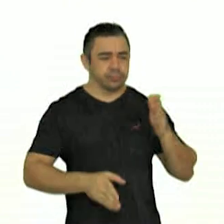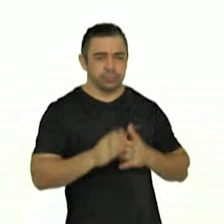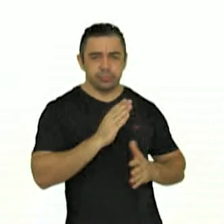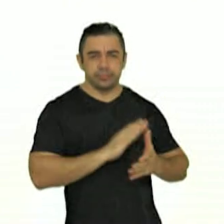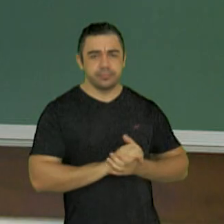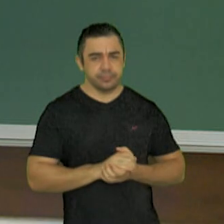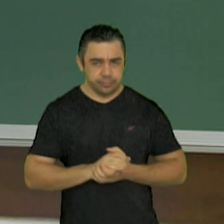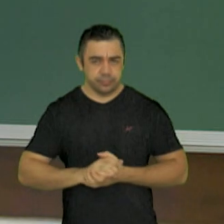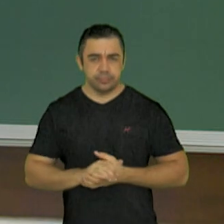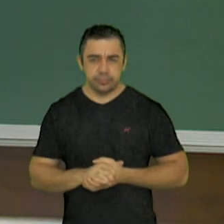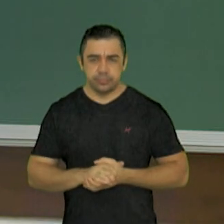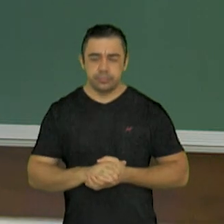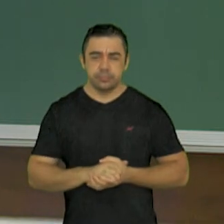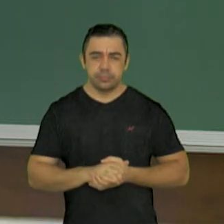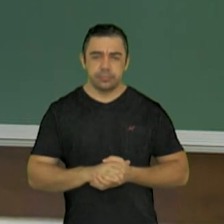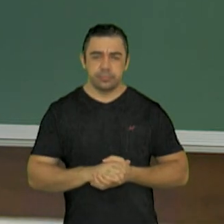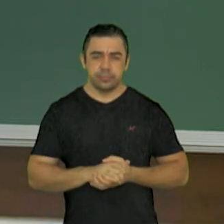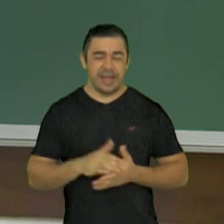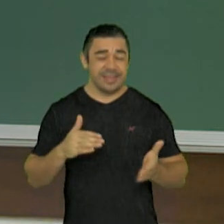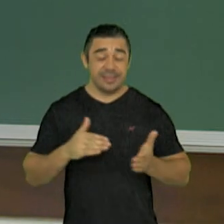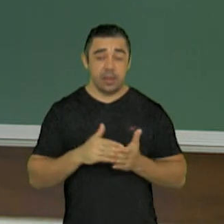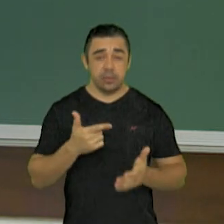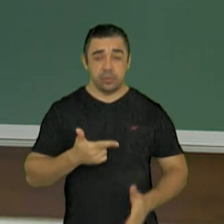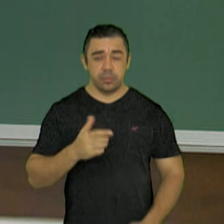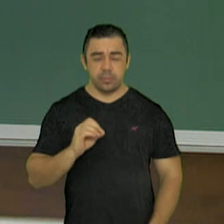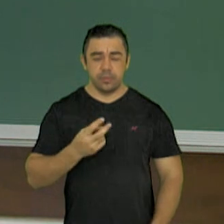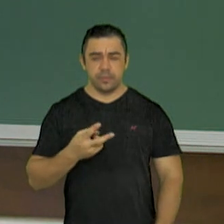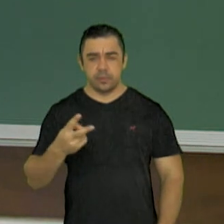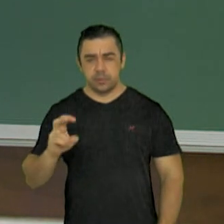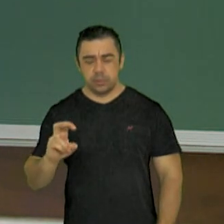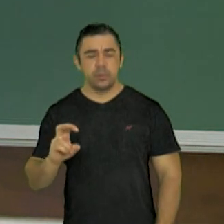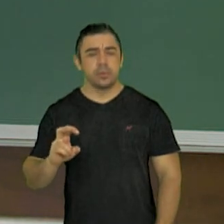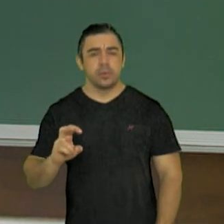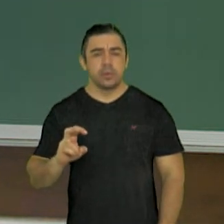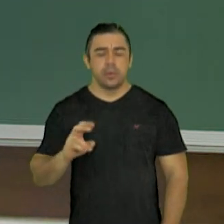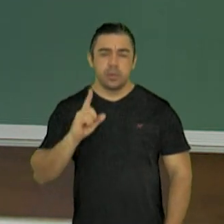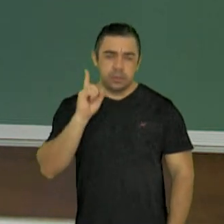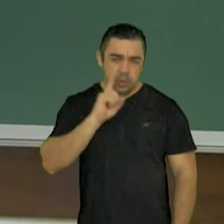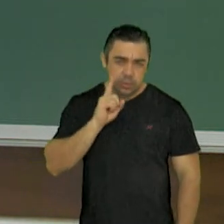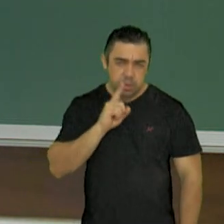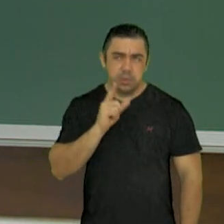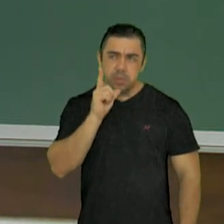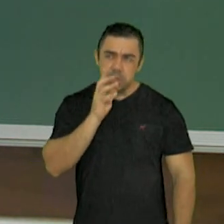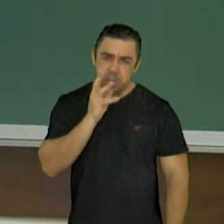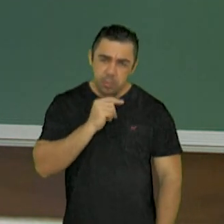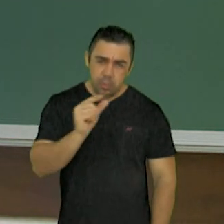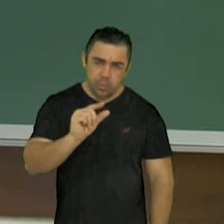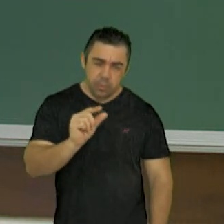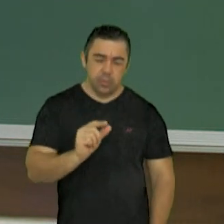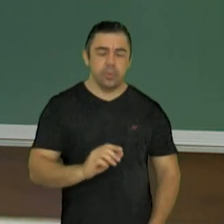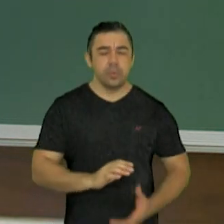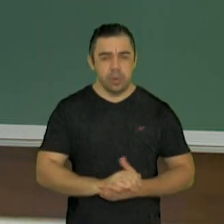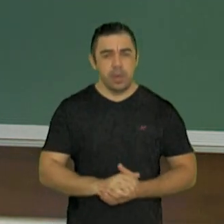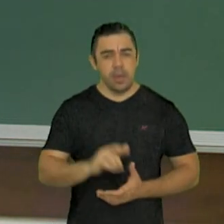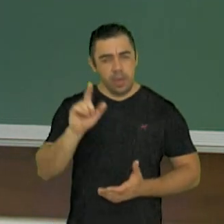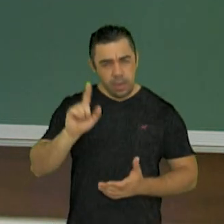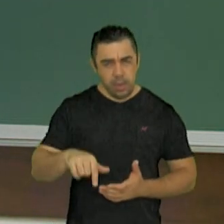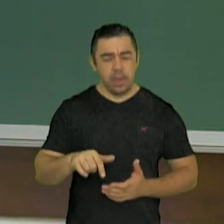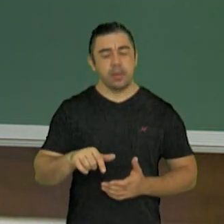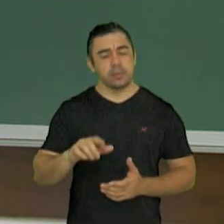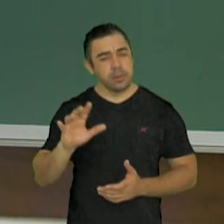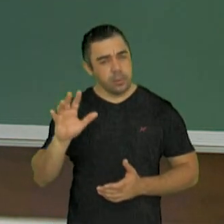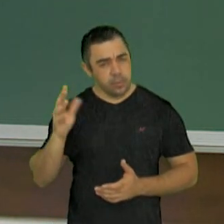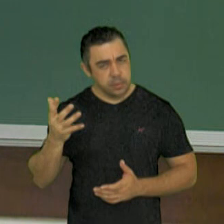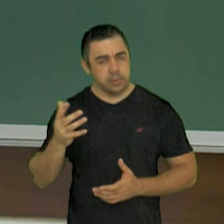diesel para os motores elétricos até 2025. Os Estados Unidos vai demorar mais um pouquinho, mas isso está